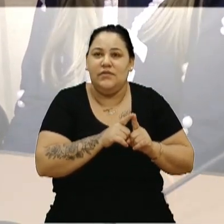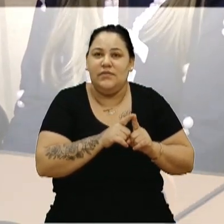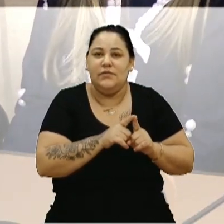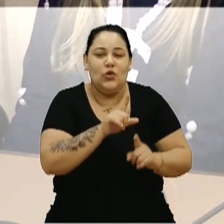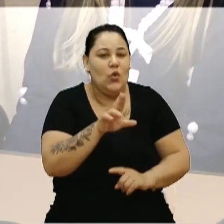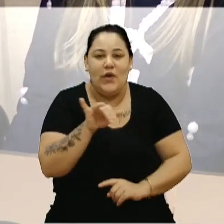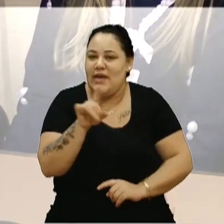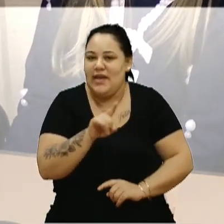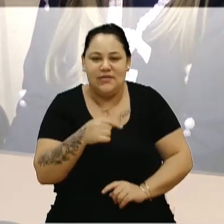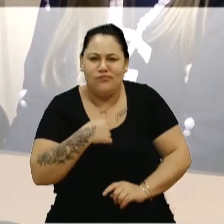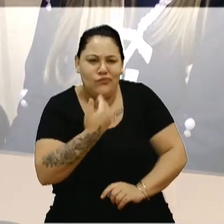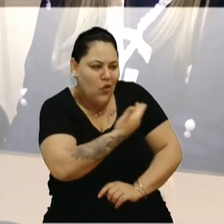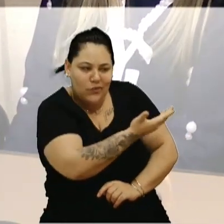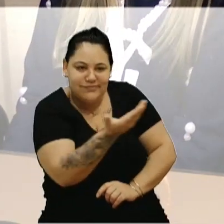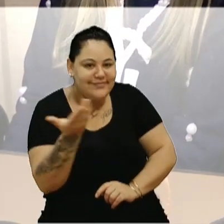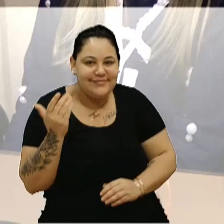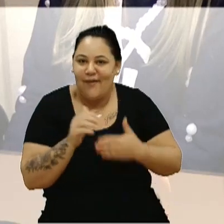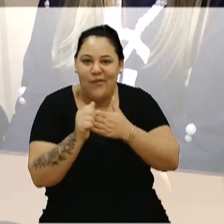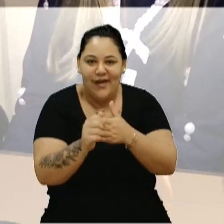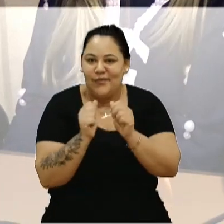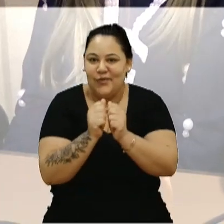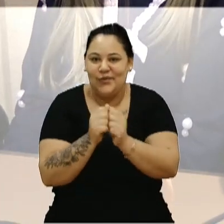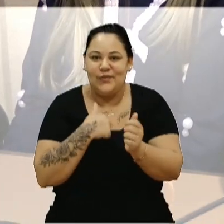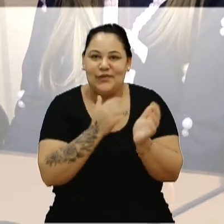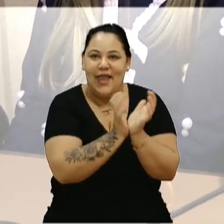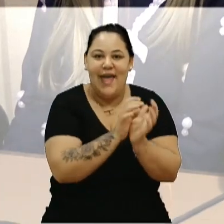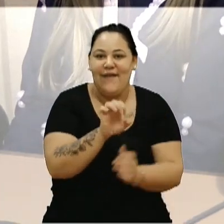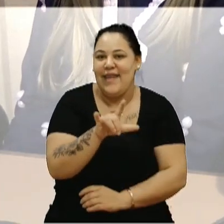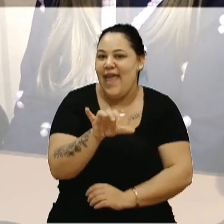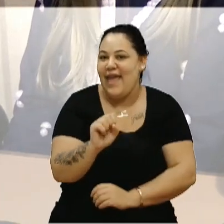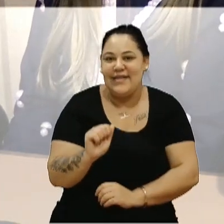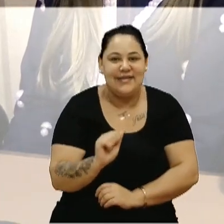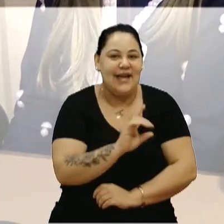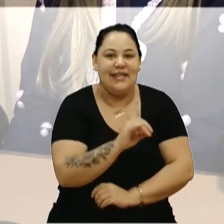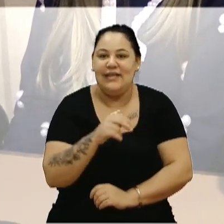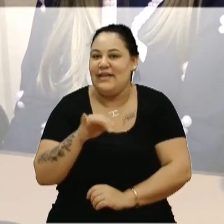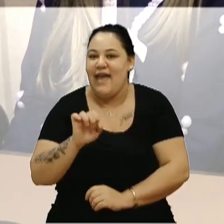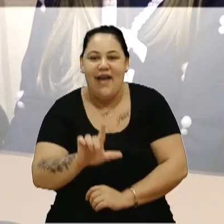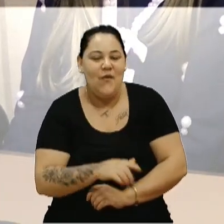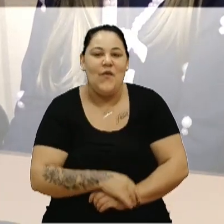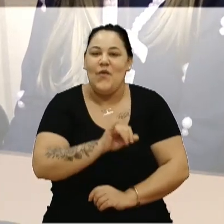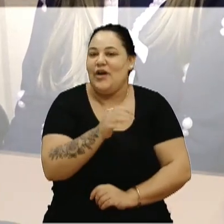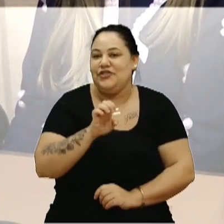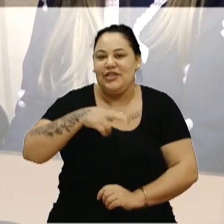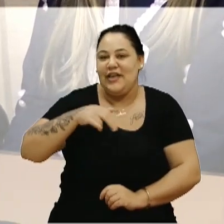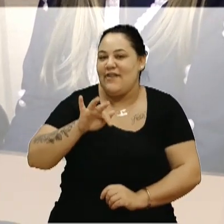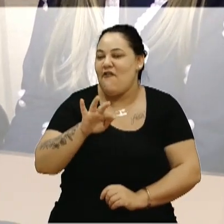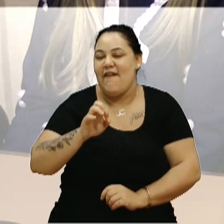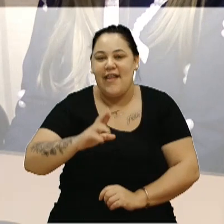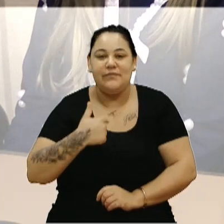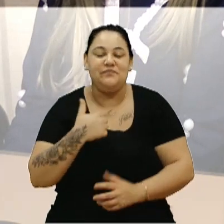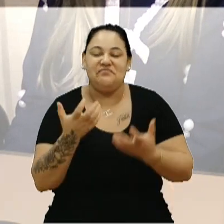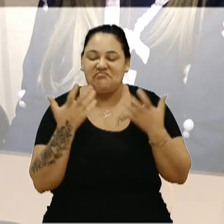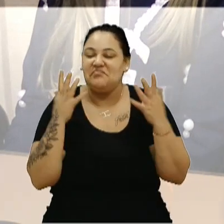da Kaline, que me acompanhavam bastante, a Elisa, Daniel, Kaline, a Jennifer. Né, então, só quero parabenizar